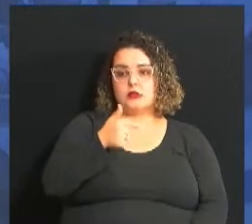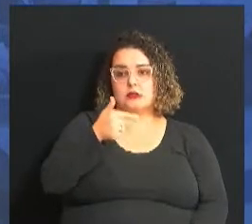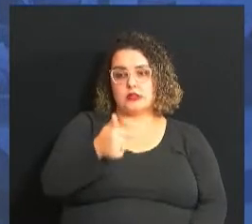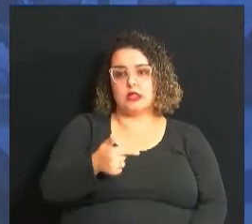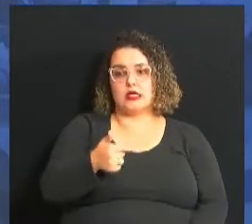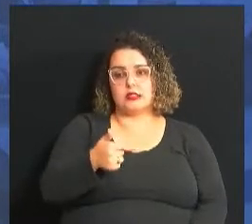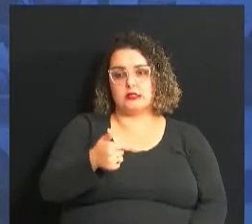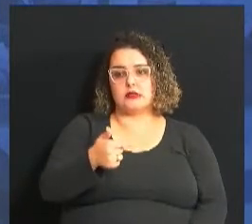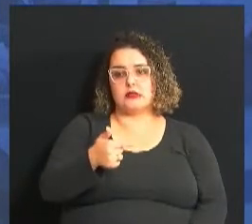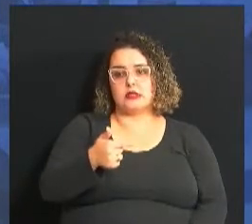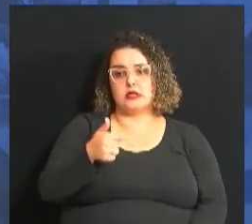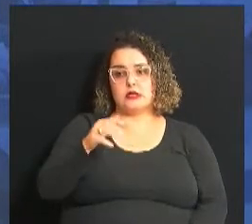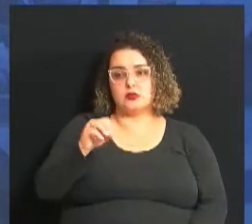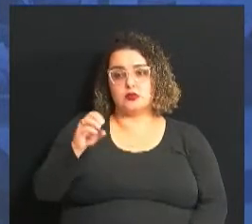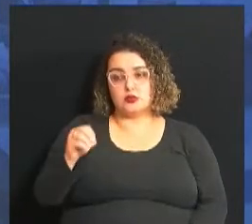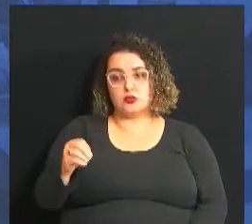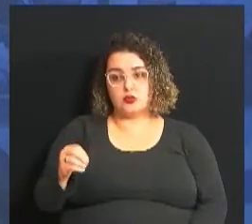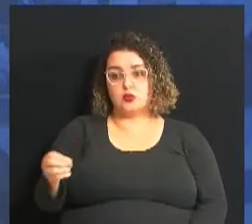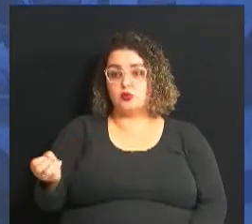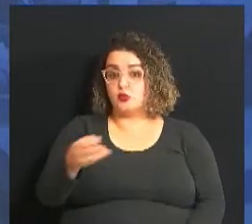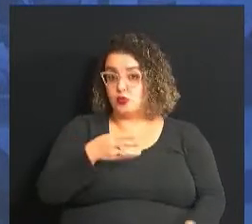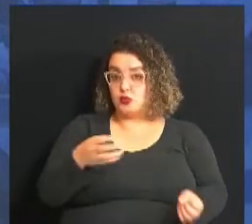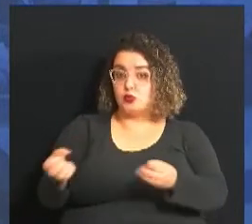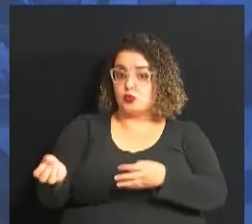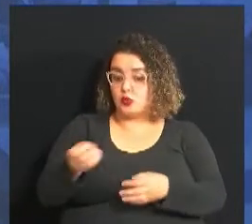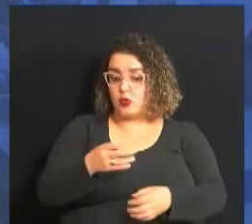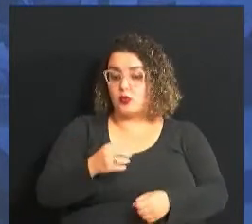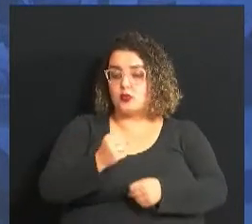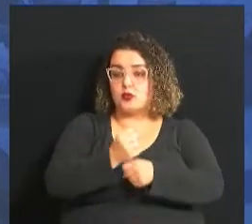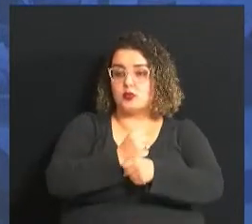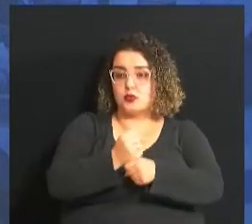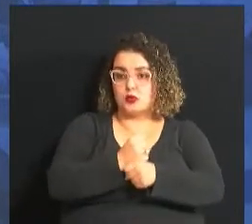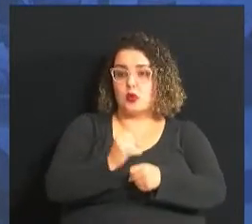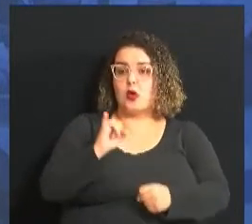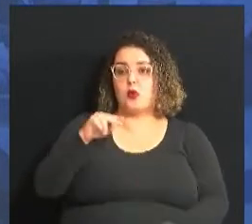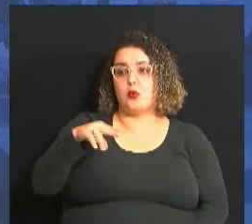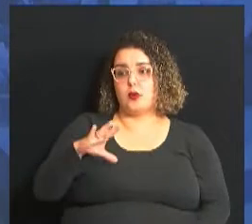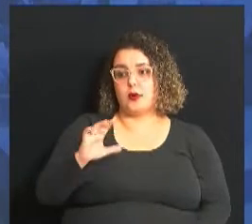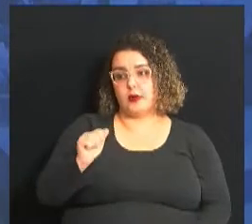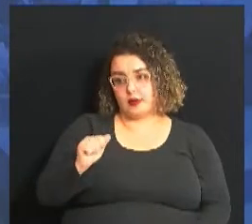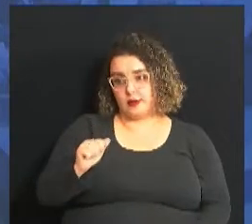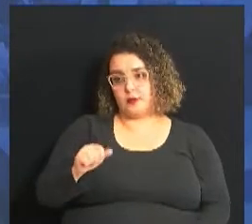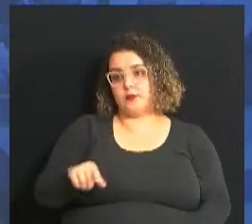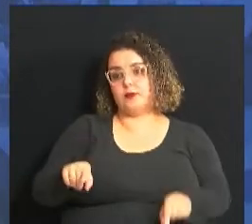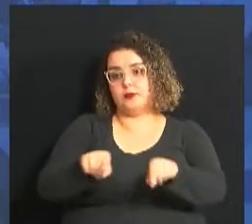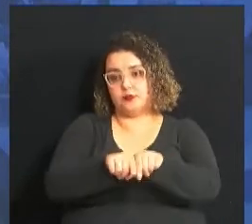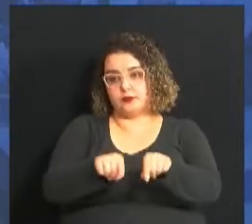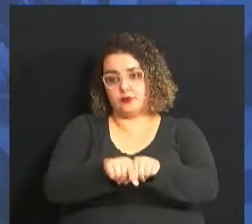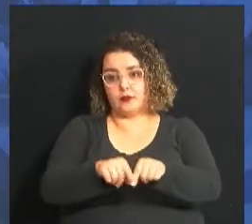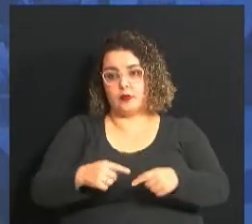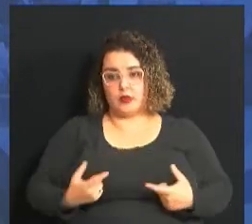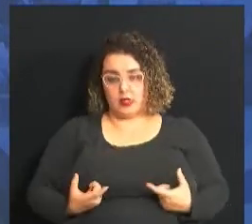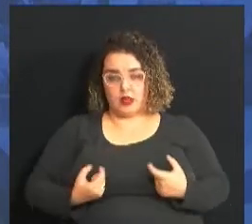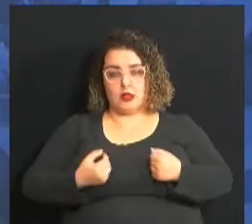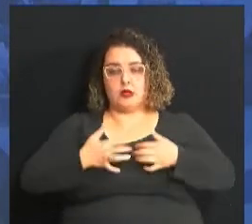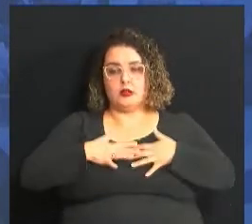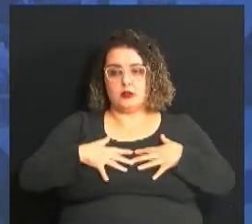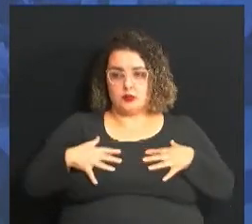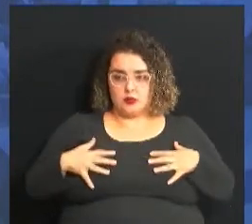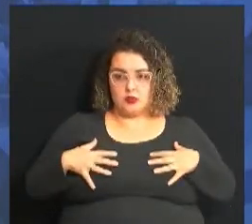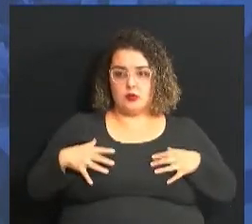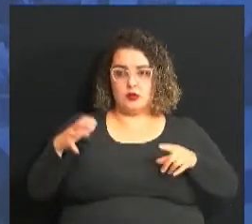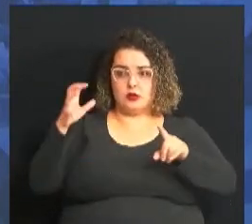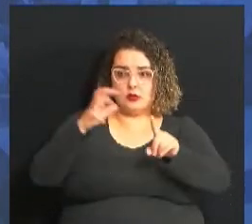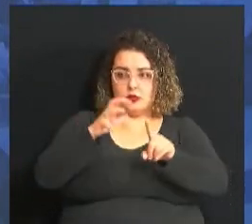17.760 casos novos ao ano. Isso, segundo o INCA, doutor. Também câncer de pulmão afetando aí os